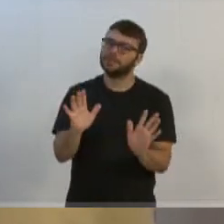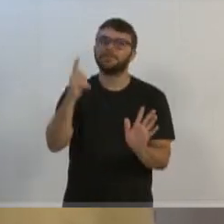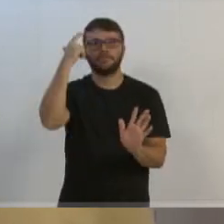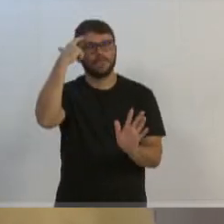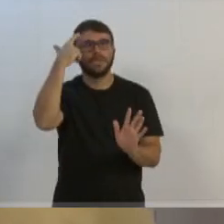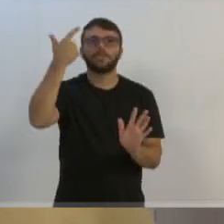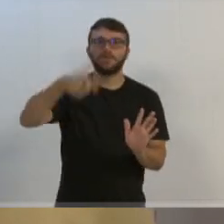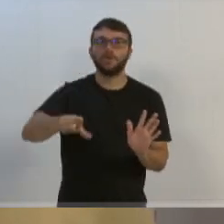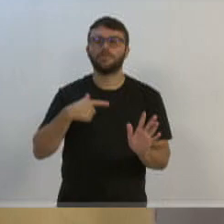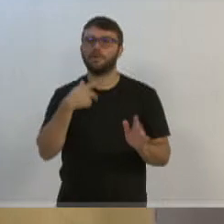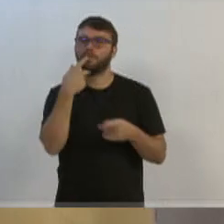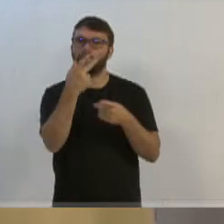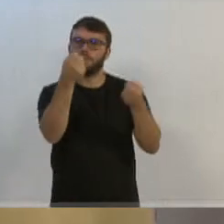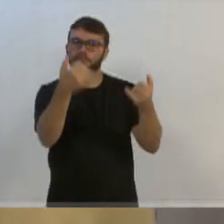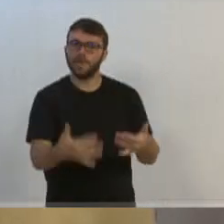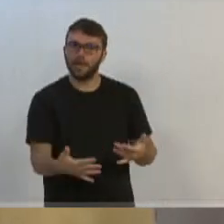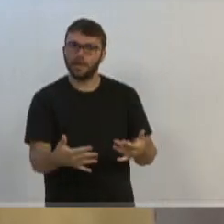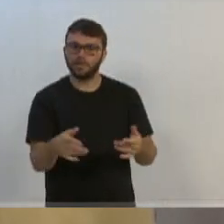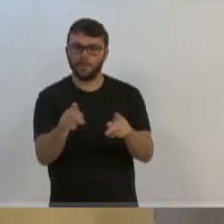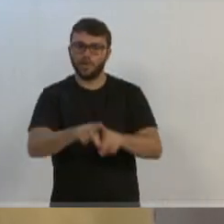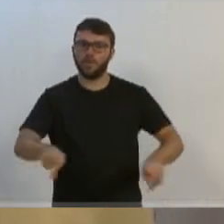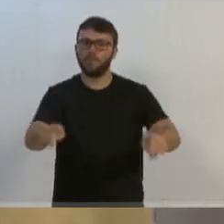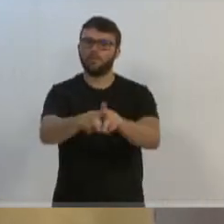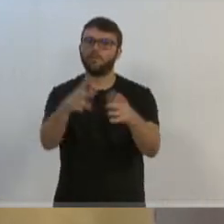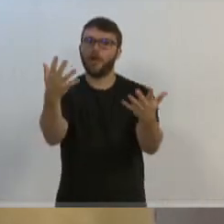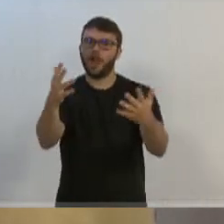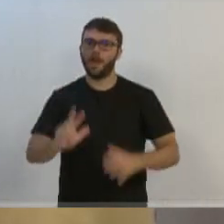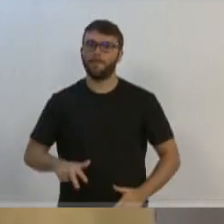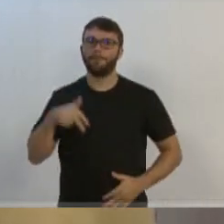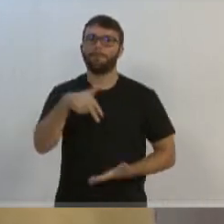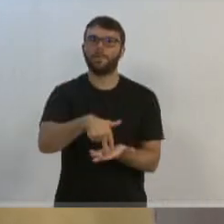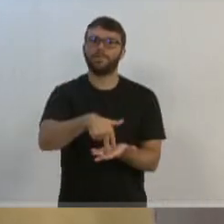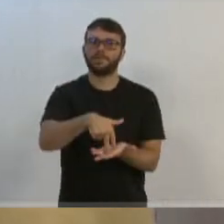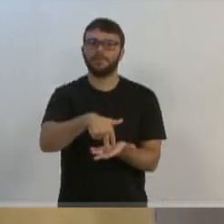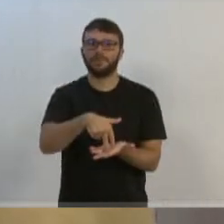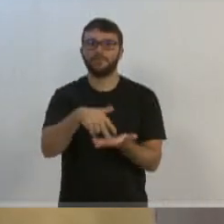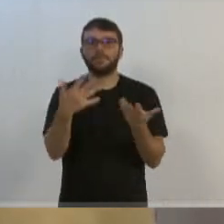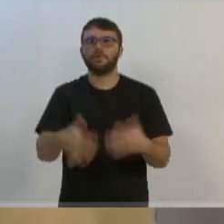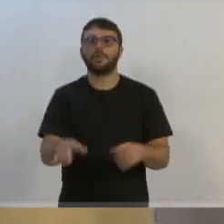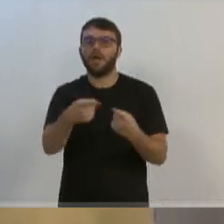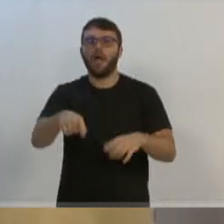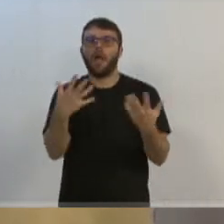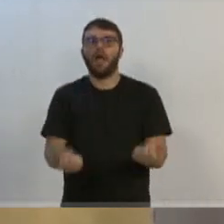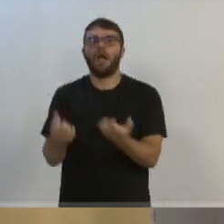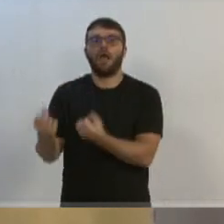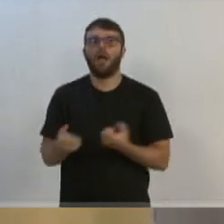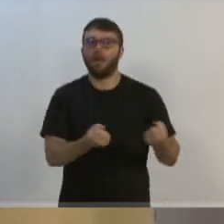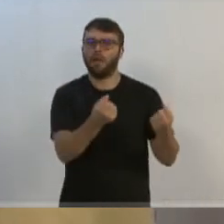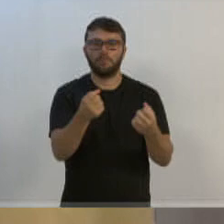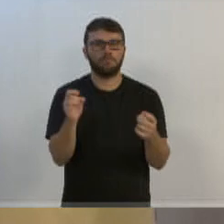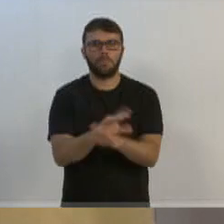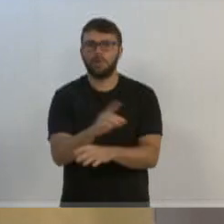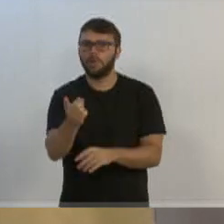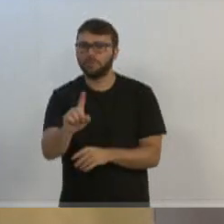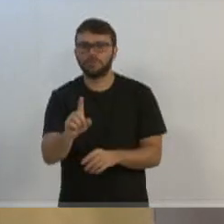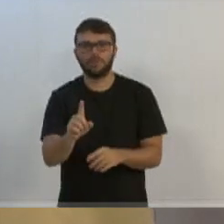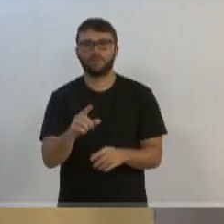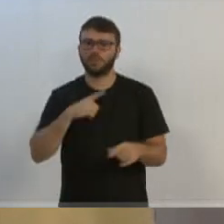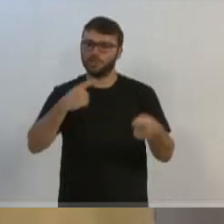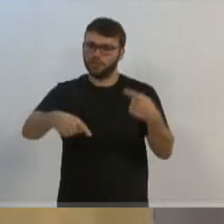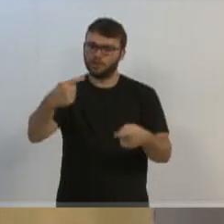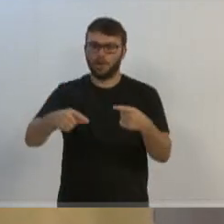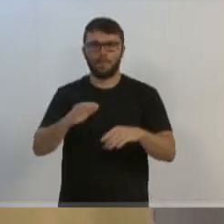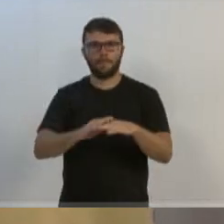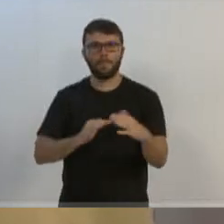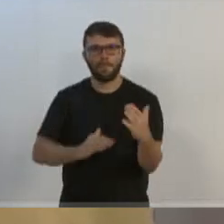digo para vocês, a população quer posicionamento, não podemos aqui simplesmente acatar tudo. O que está em discussão é muito maior do que esse projeto. O que